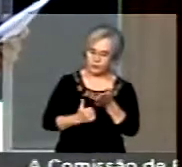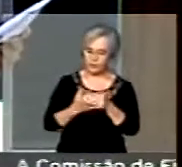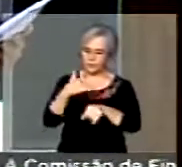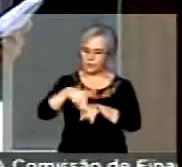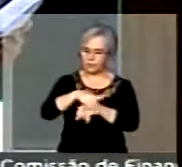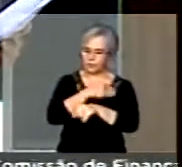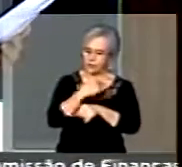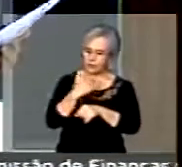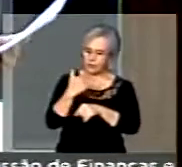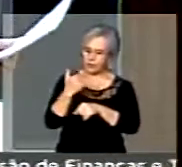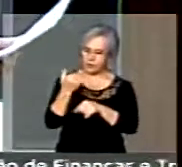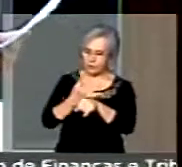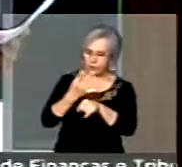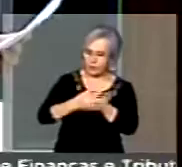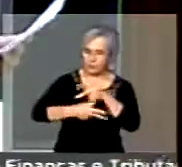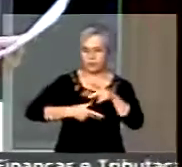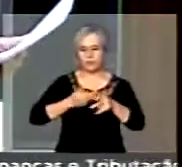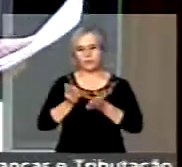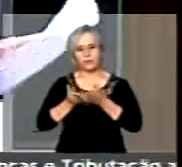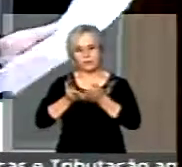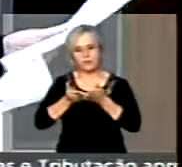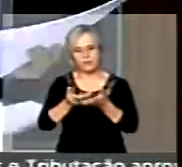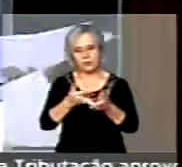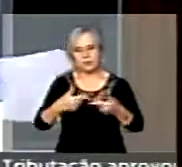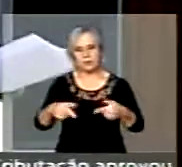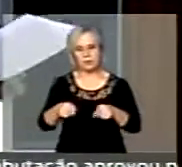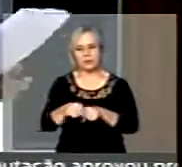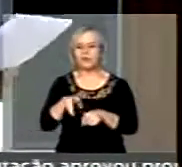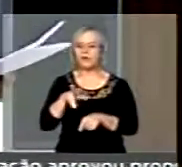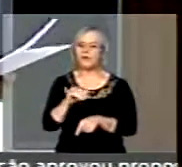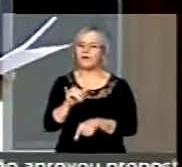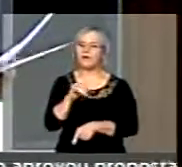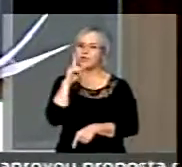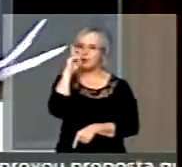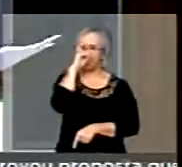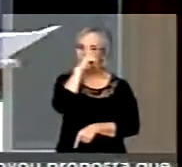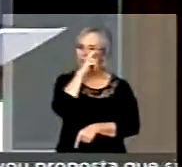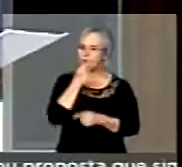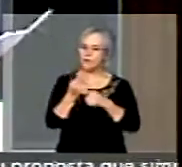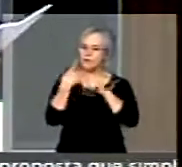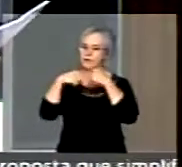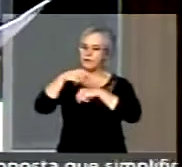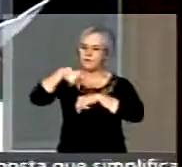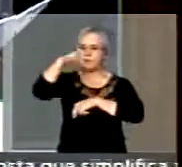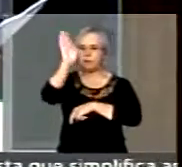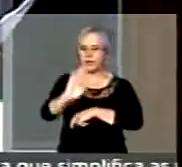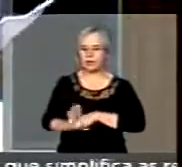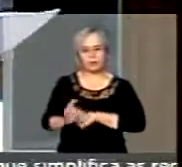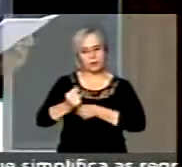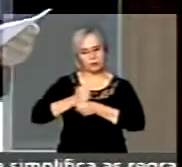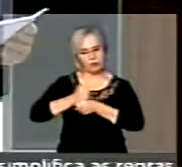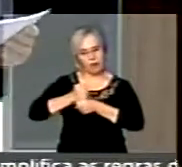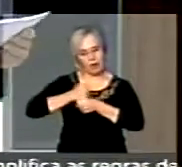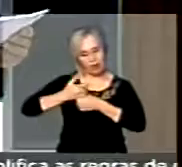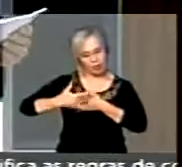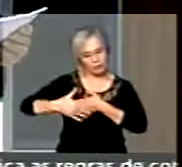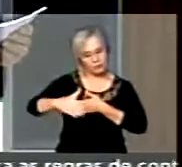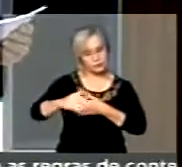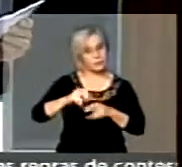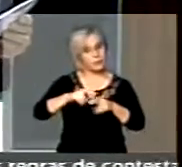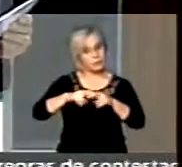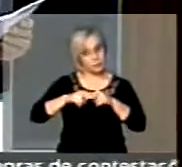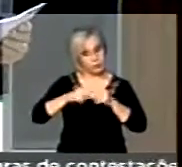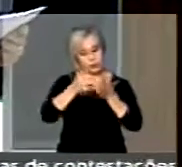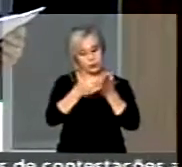ferrovias comprometerá por décadas o desenvolvimento nacional. Por estas e outras